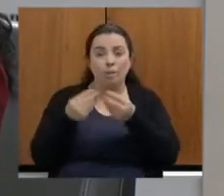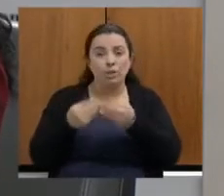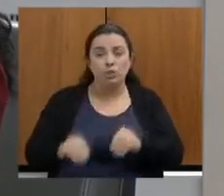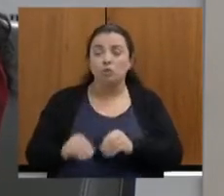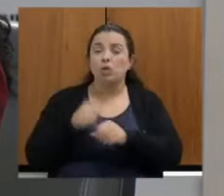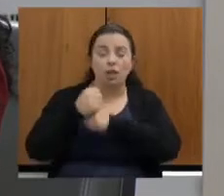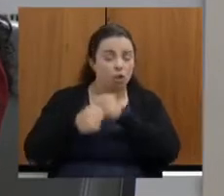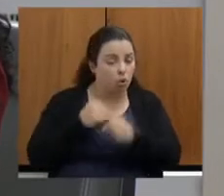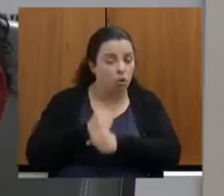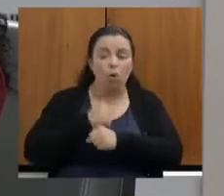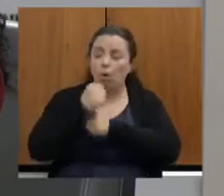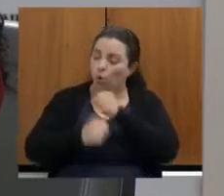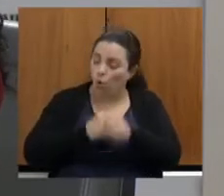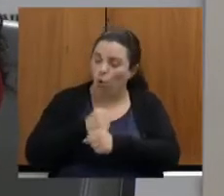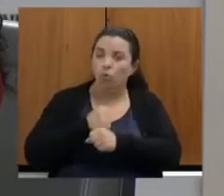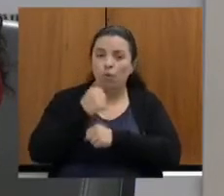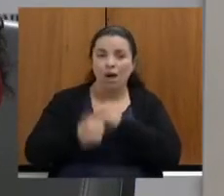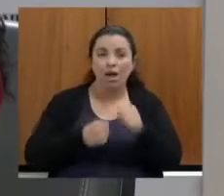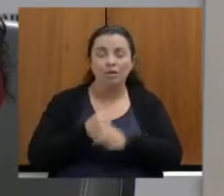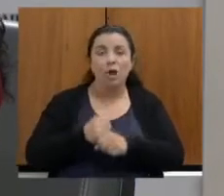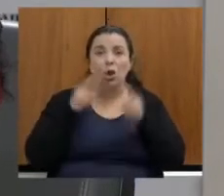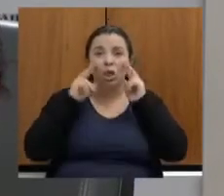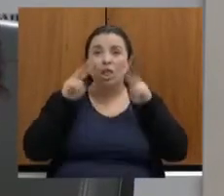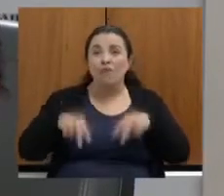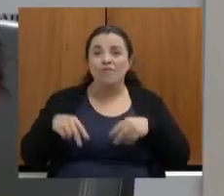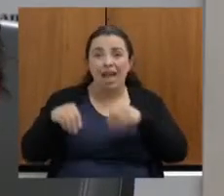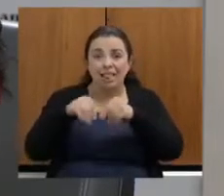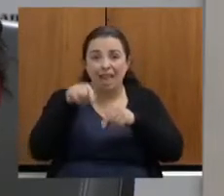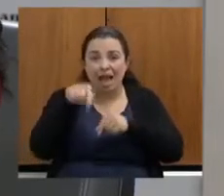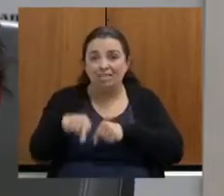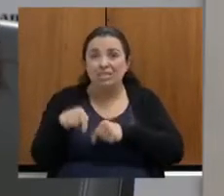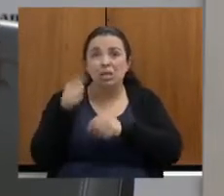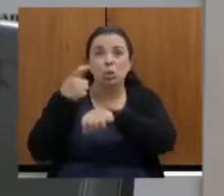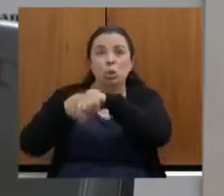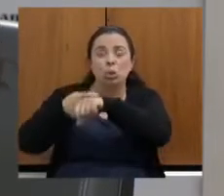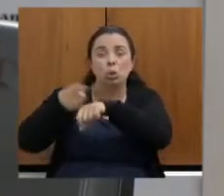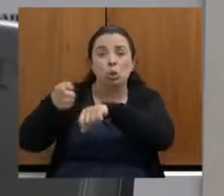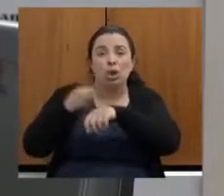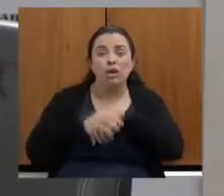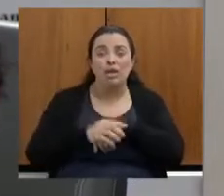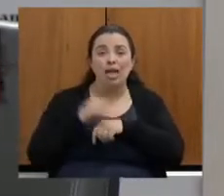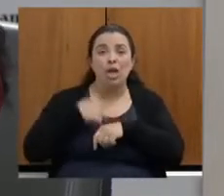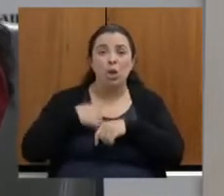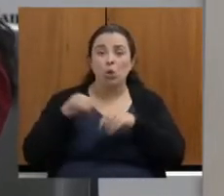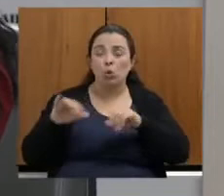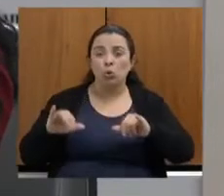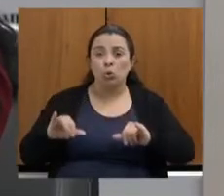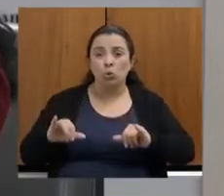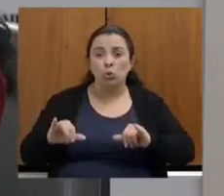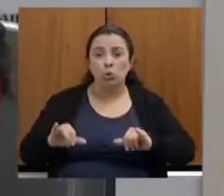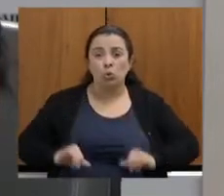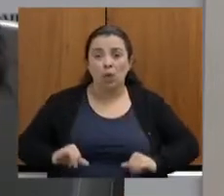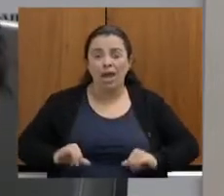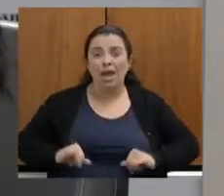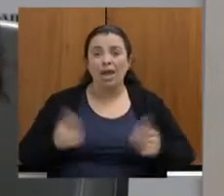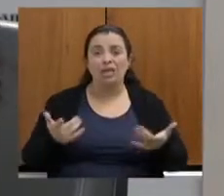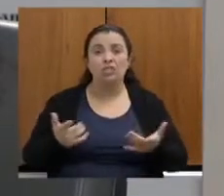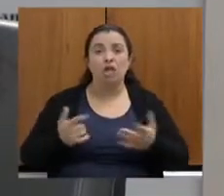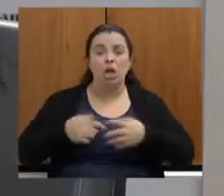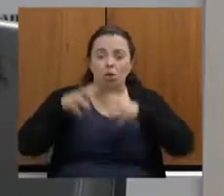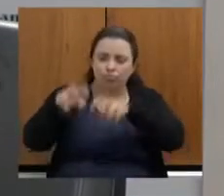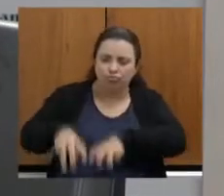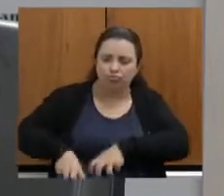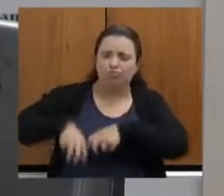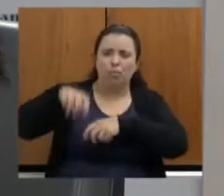da minha terra desse jeito eu tentei ar eu tentei fazer de tudo 2018 eu já estava doente eu achei aquilo tudo eu cheguei da problema de rins e ficar em cima de um